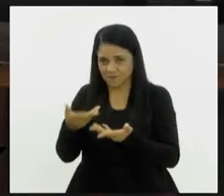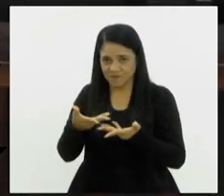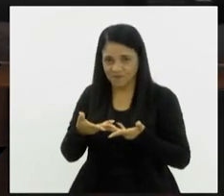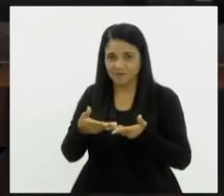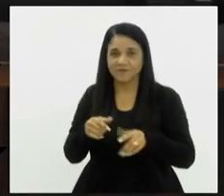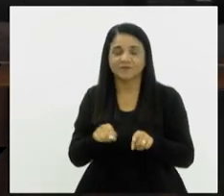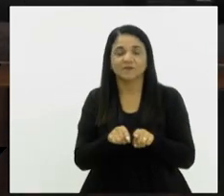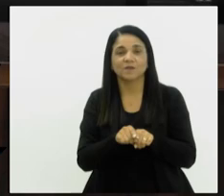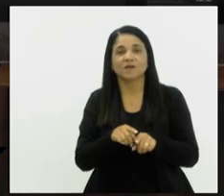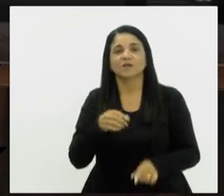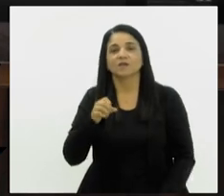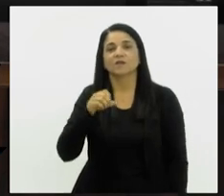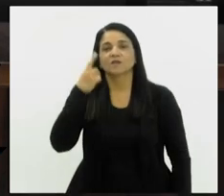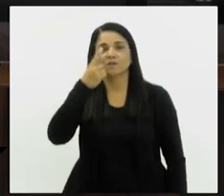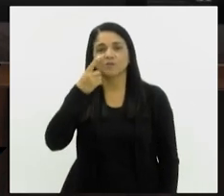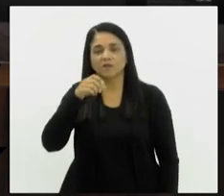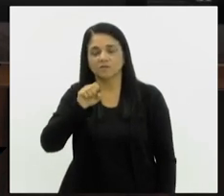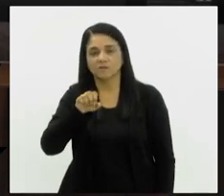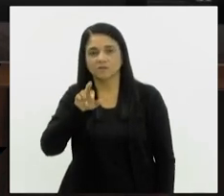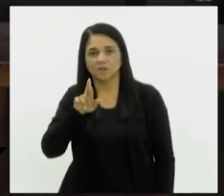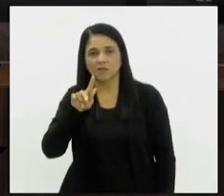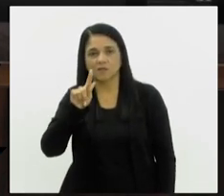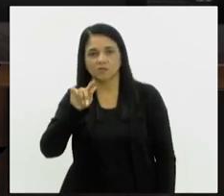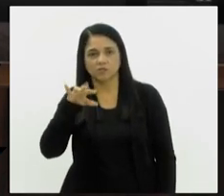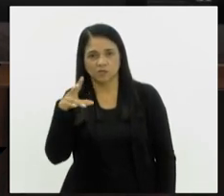Deputado doutor Serginho, para emitir parecer pela CCJ.